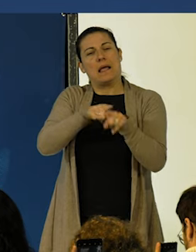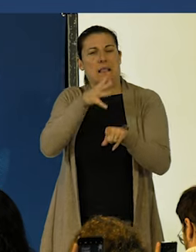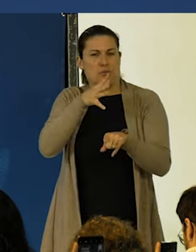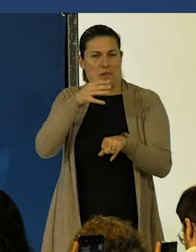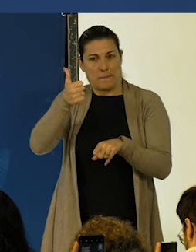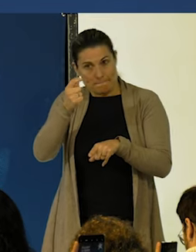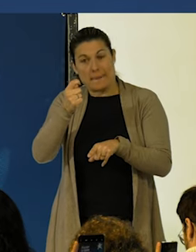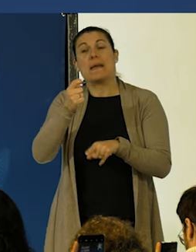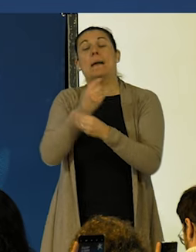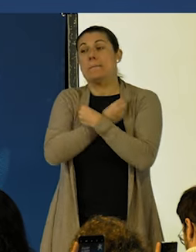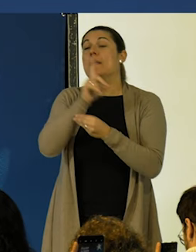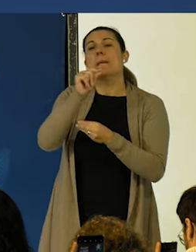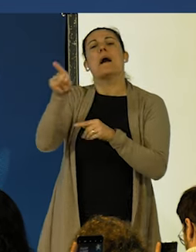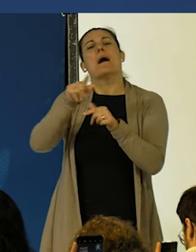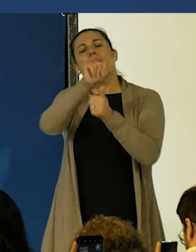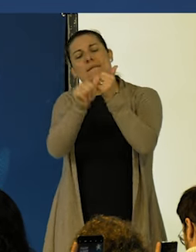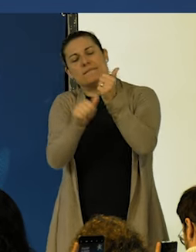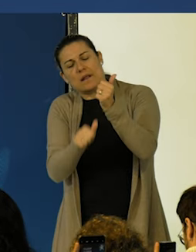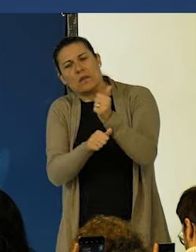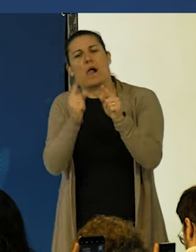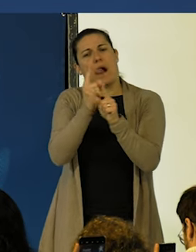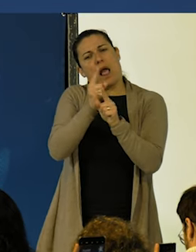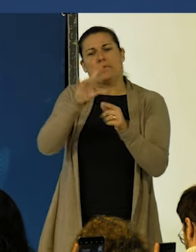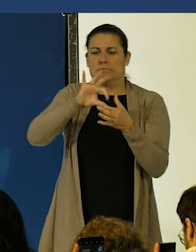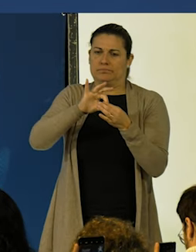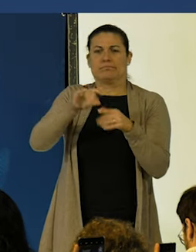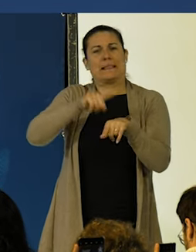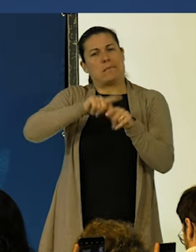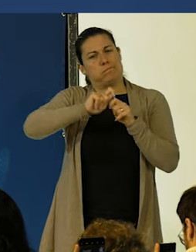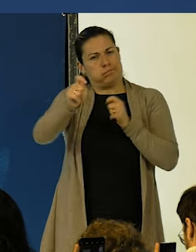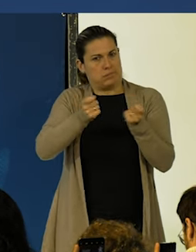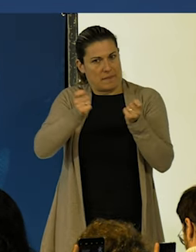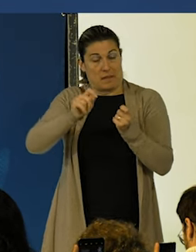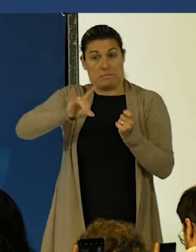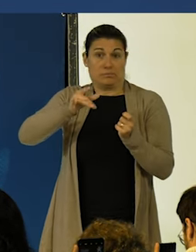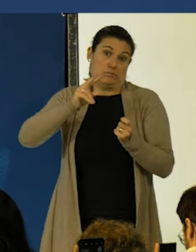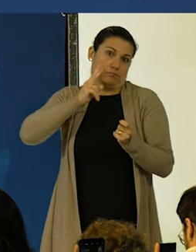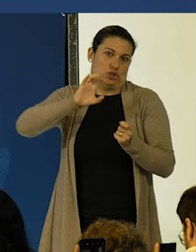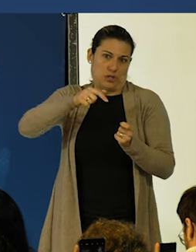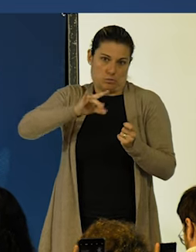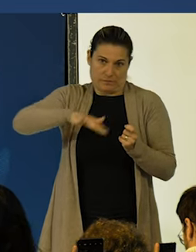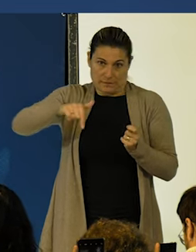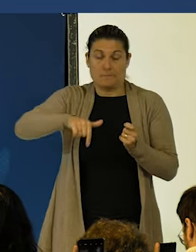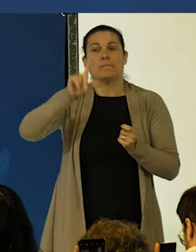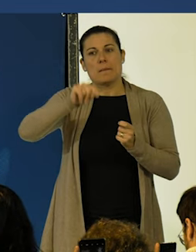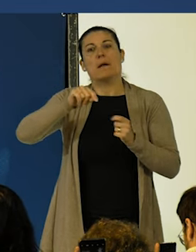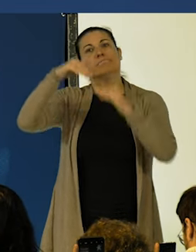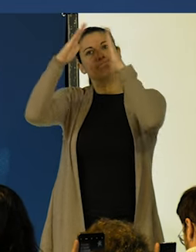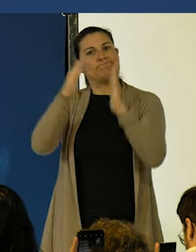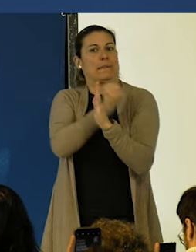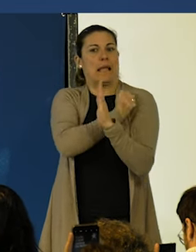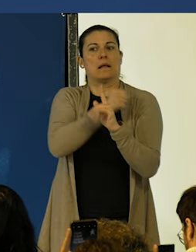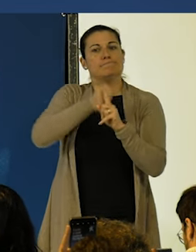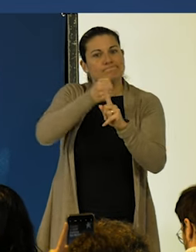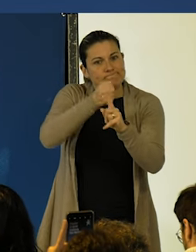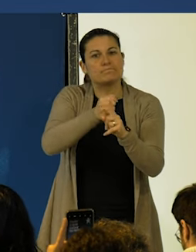vereadores do Bloco de Esquerda nos seus mandatos aqui neste distrito. Também é a casa da luta contra o conservadorismo, pelos